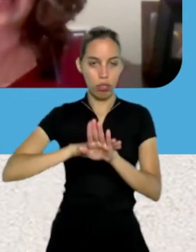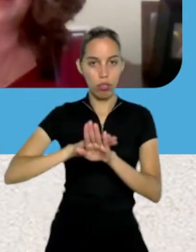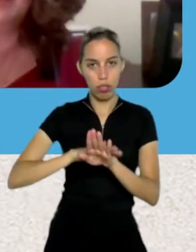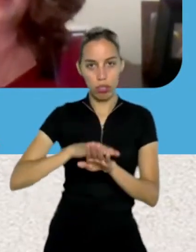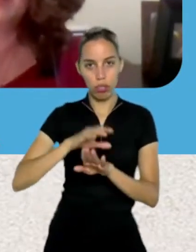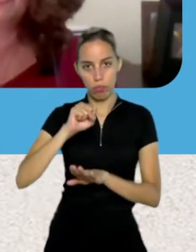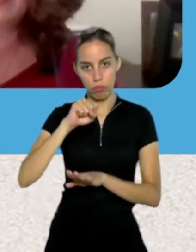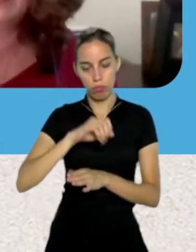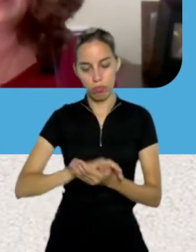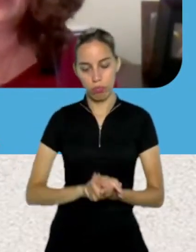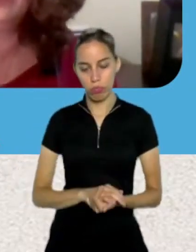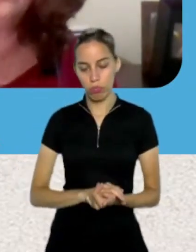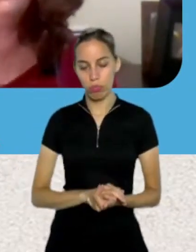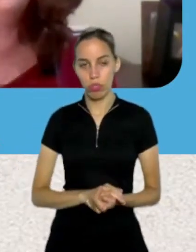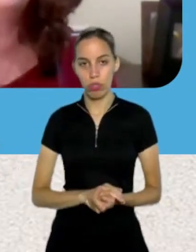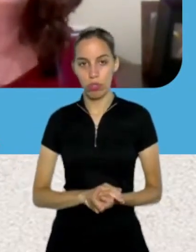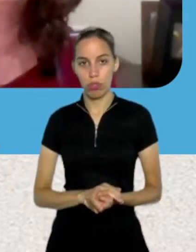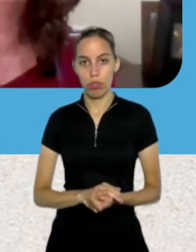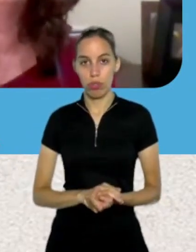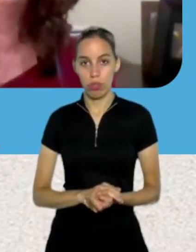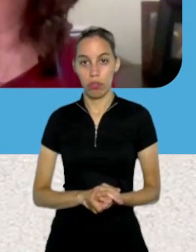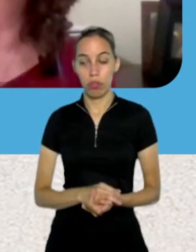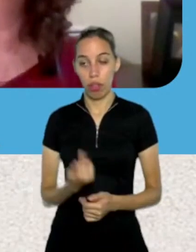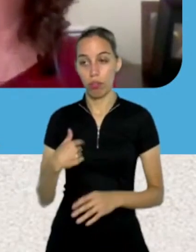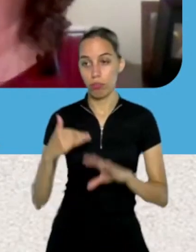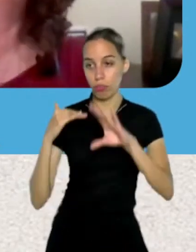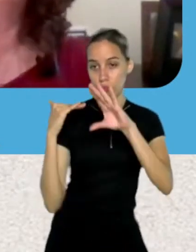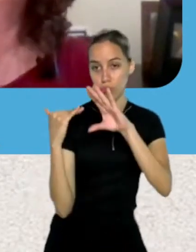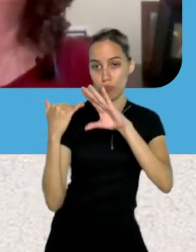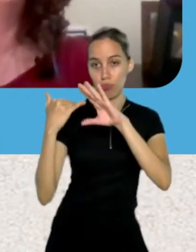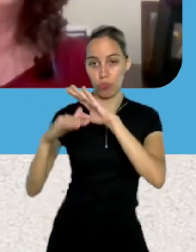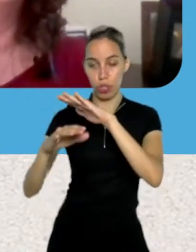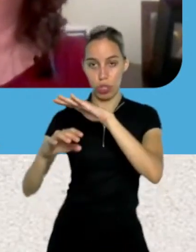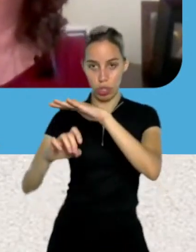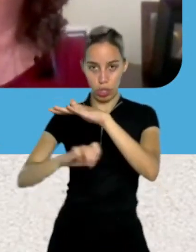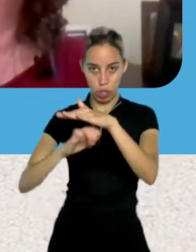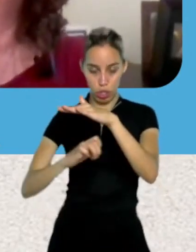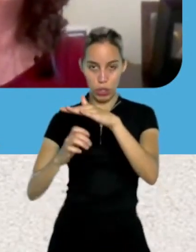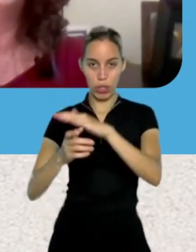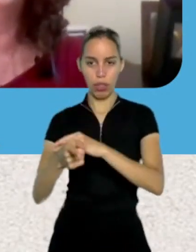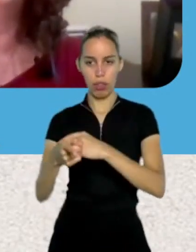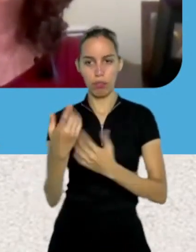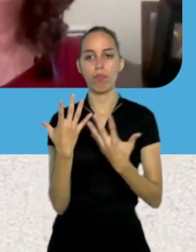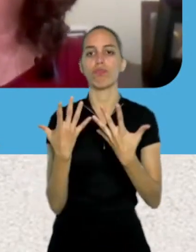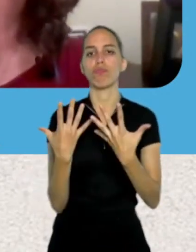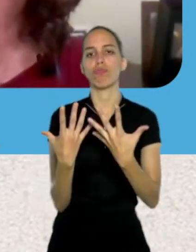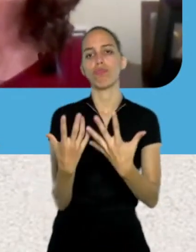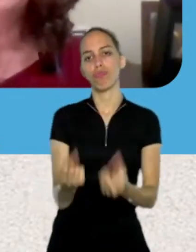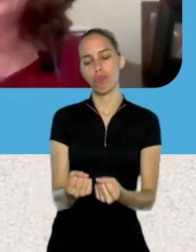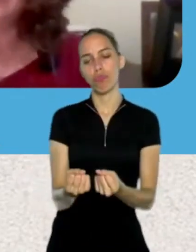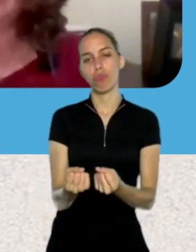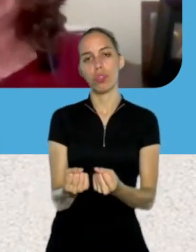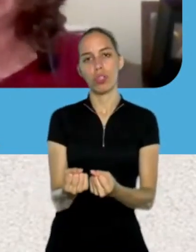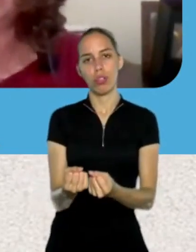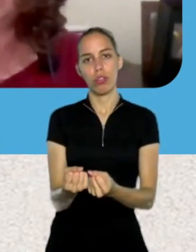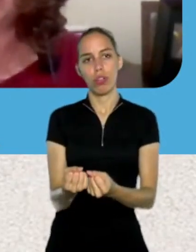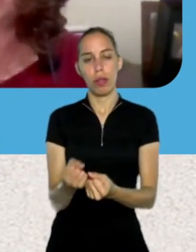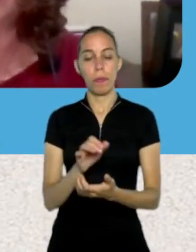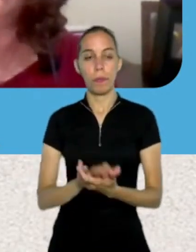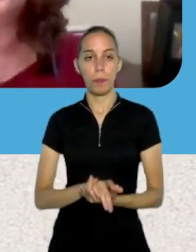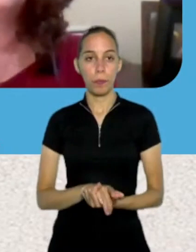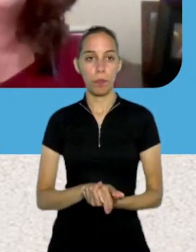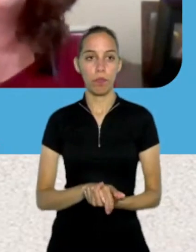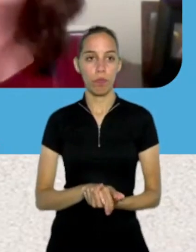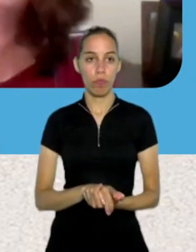da capa. E aí eu mandei para a editora Penalux e eles aprovaram o original e tal. Quem faz